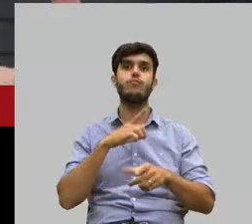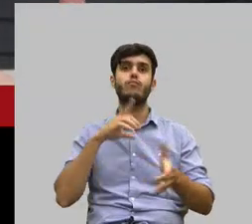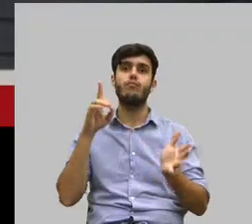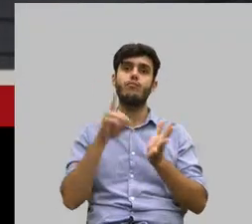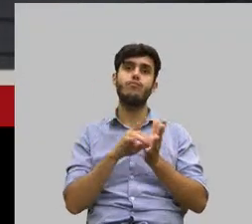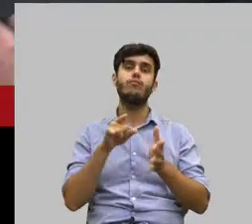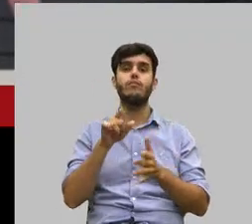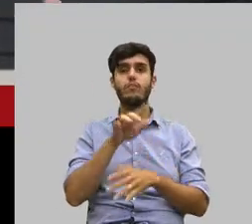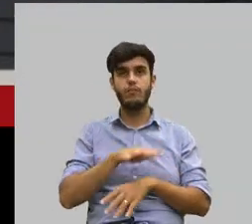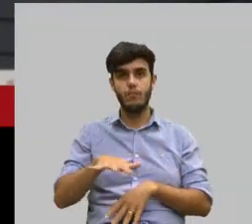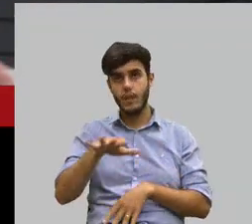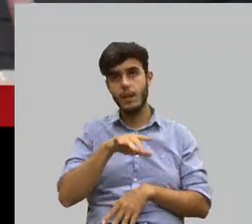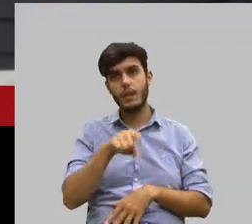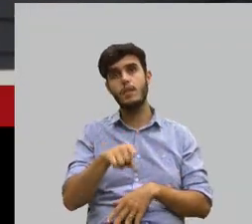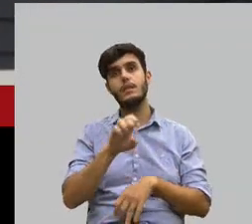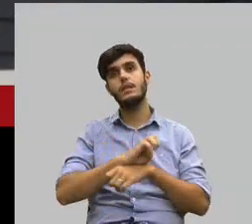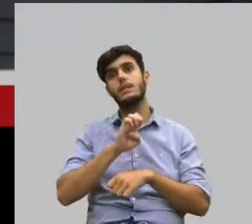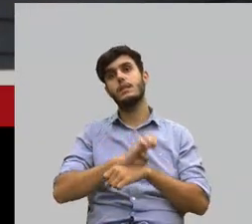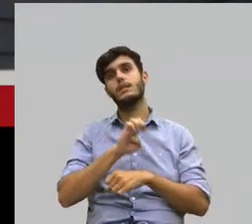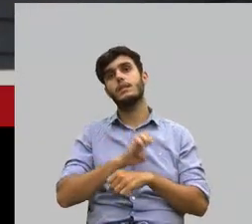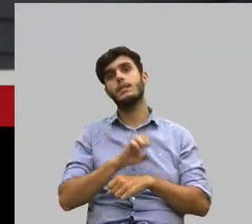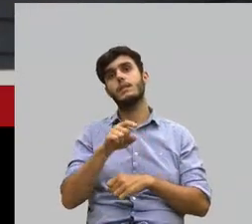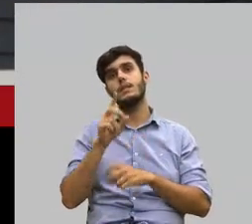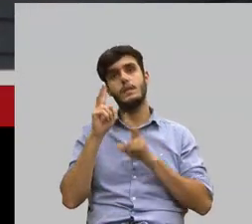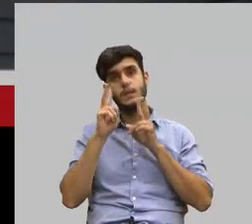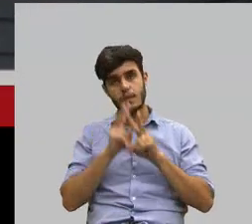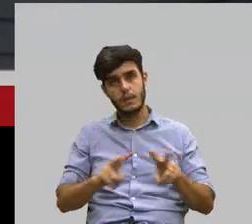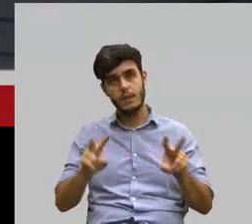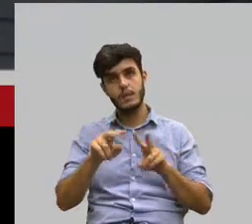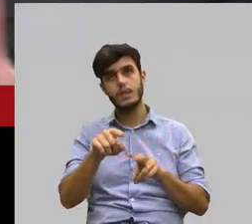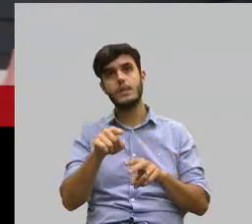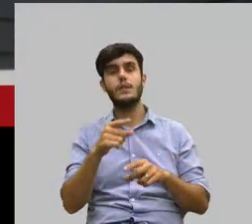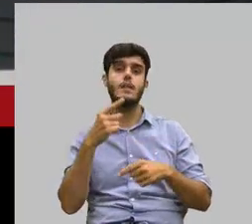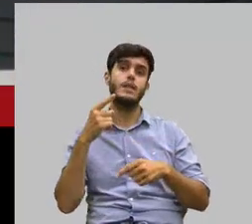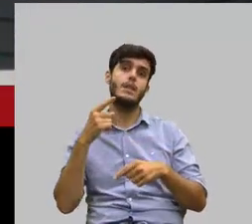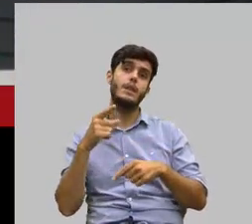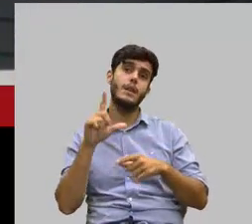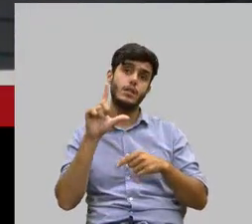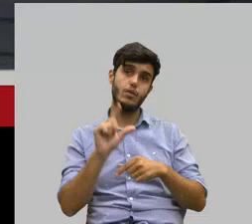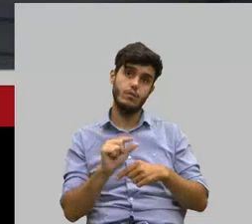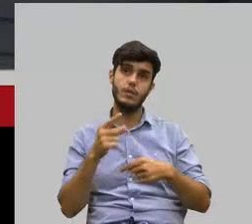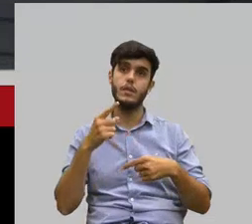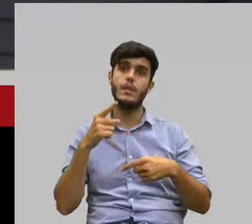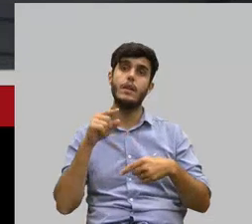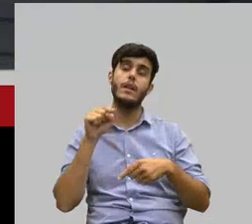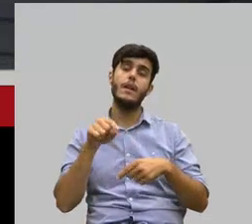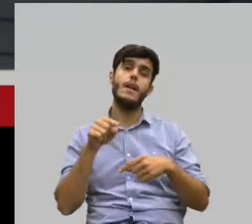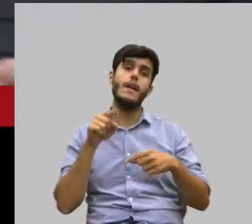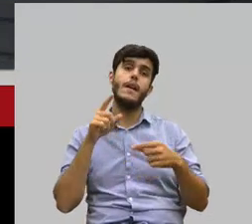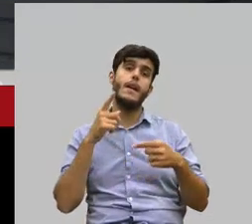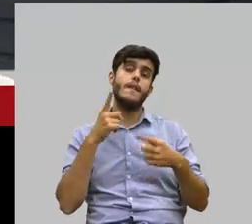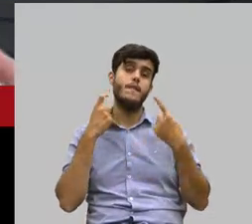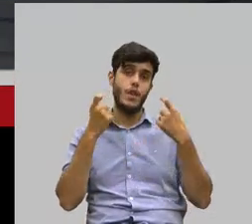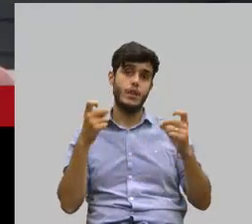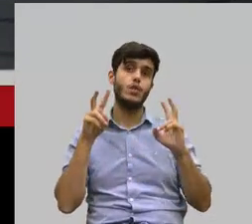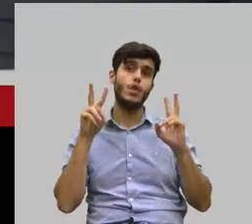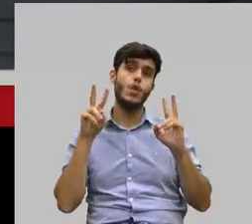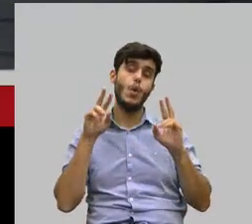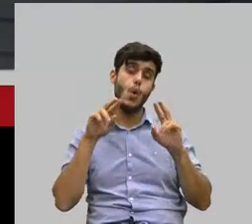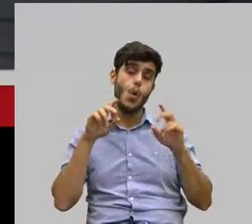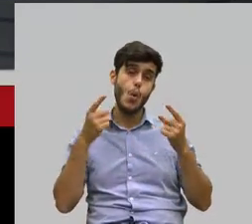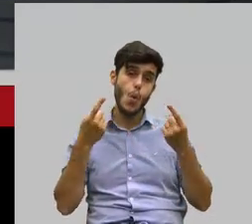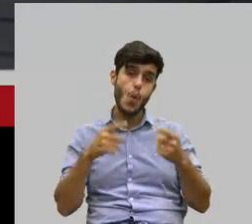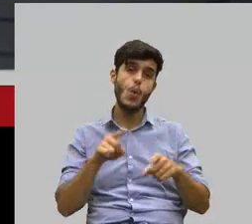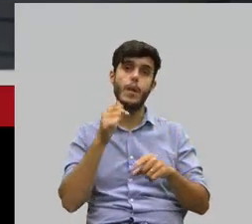todas as ações de estado eh visando a redução da violência de todas as formas de violência contra a mulher especialmente para que não chegue ao